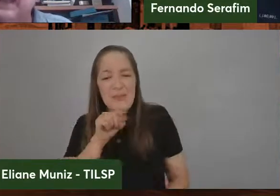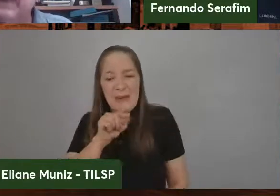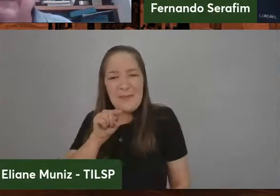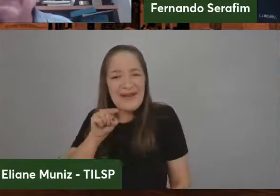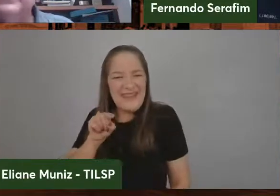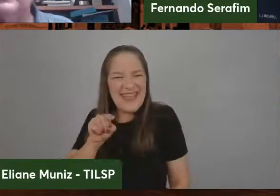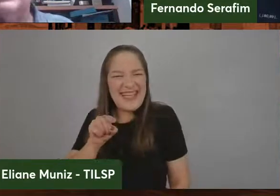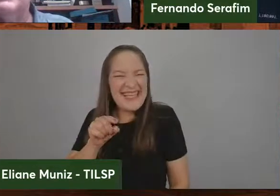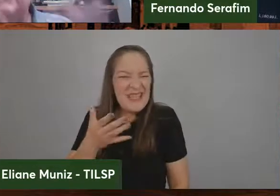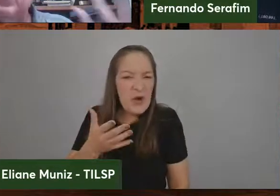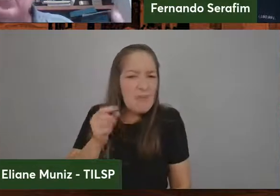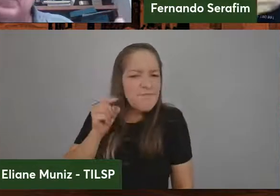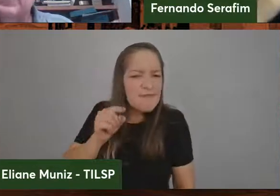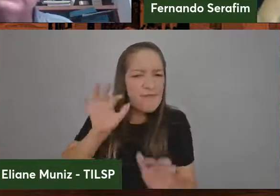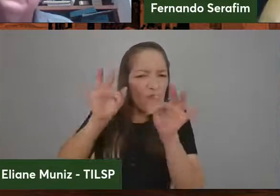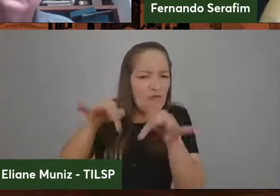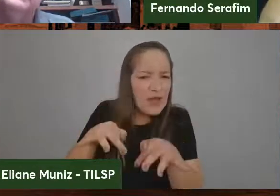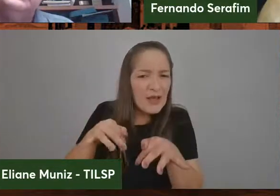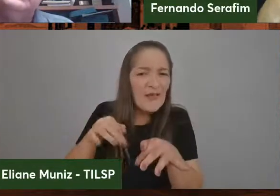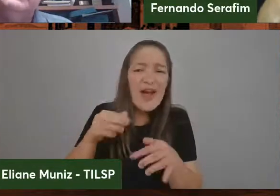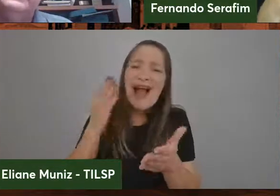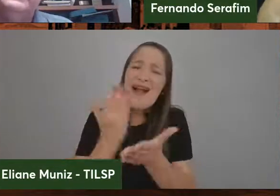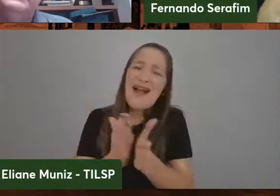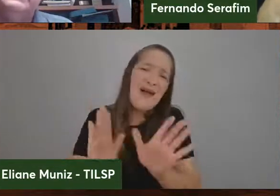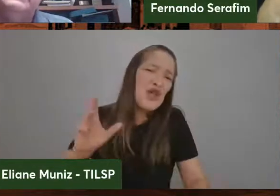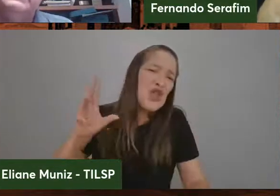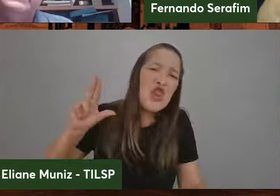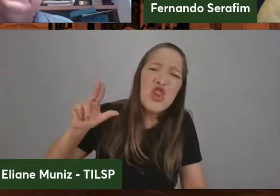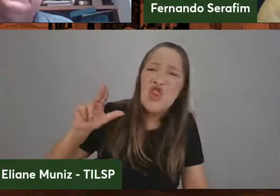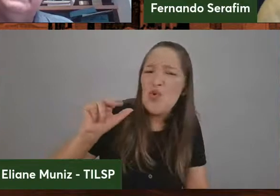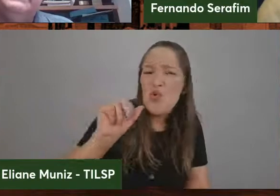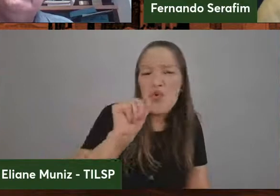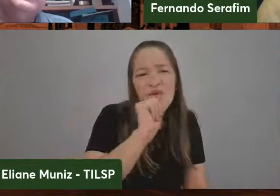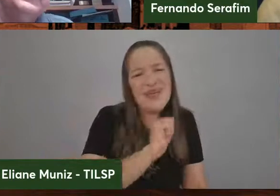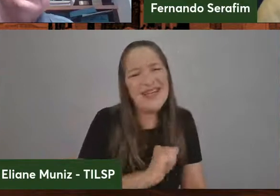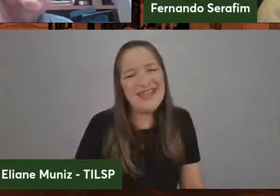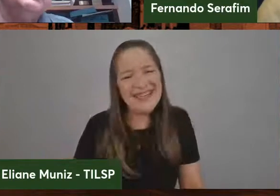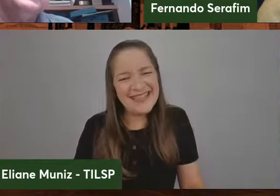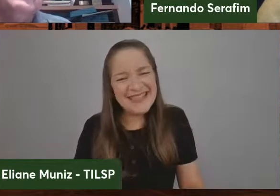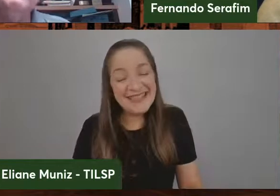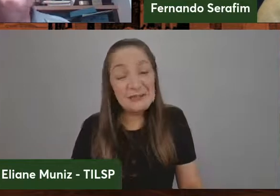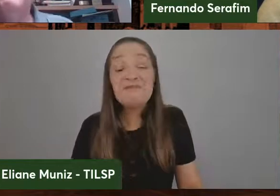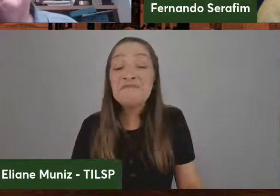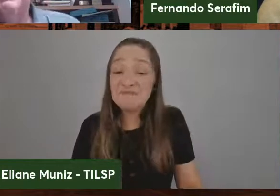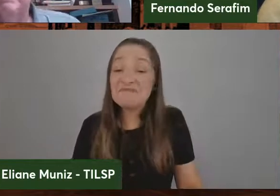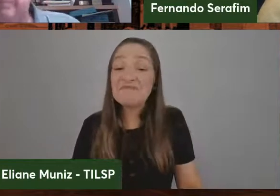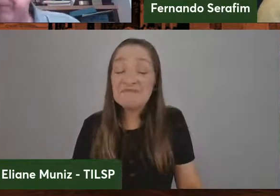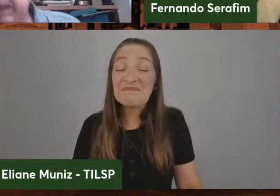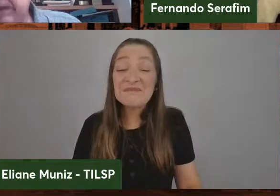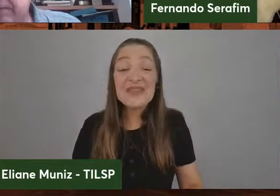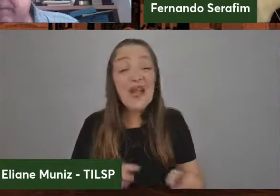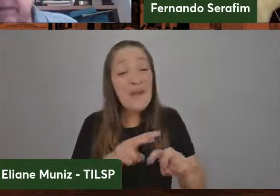dele, né, você não acaba nunca. Né? É por isso que eu publiquei